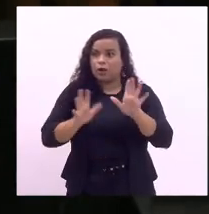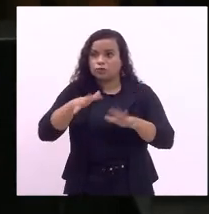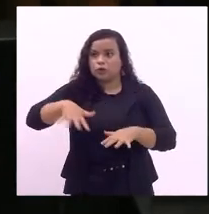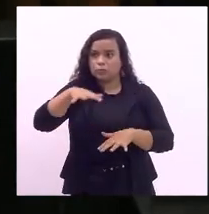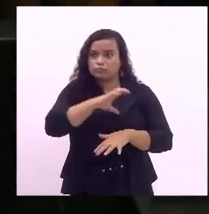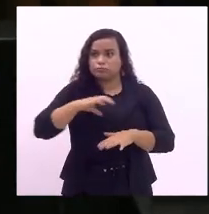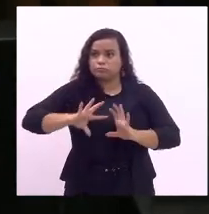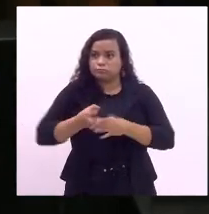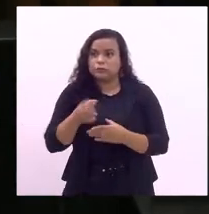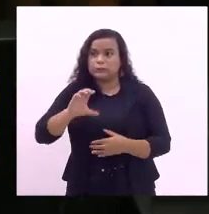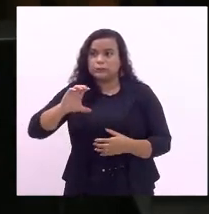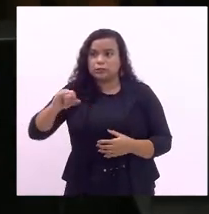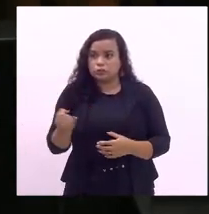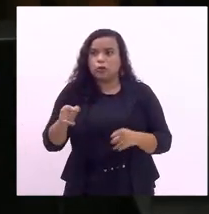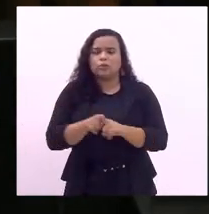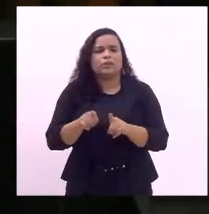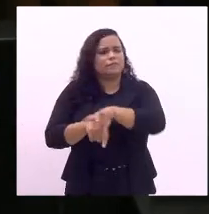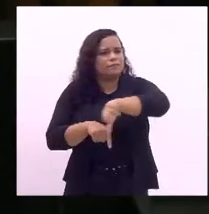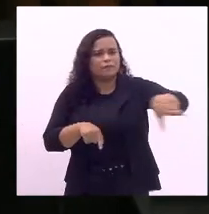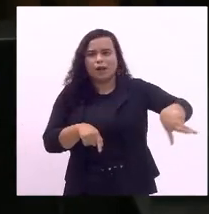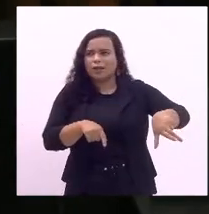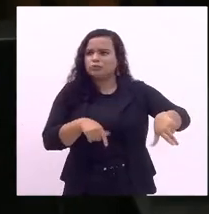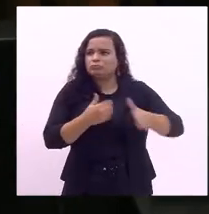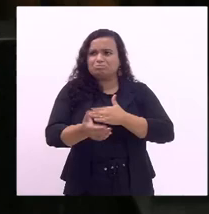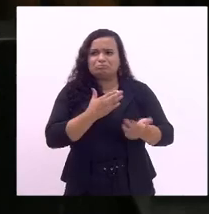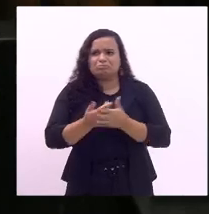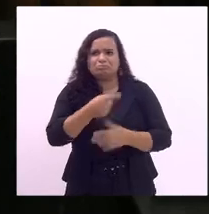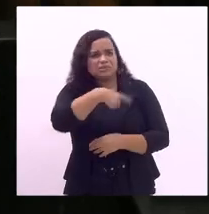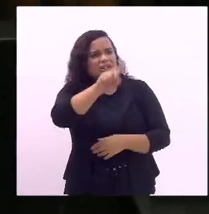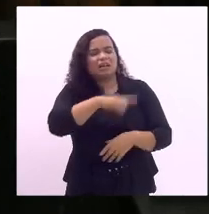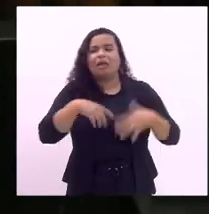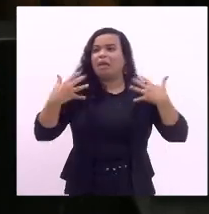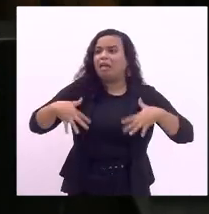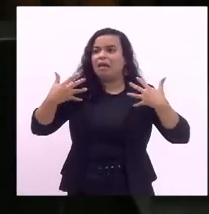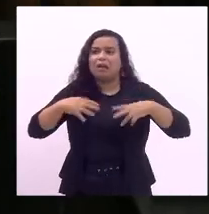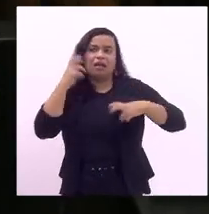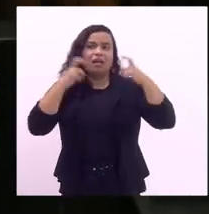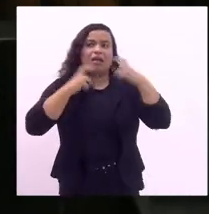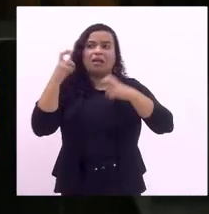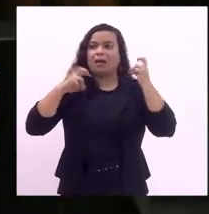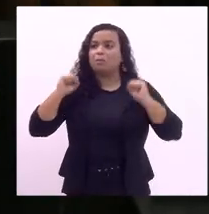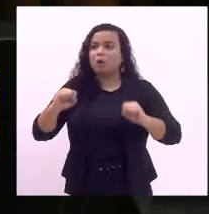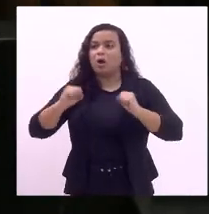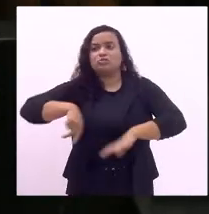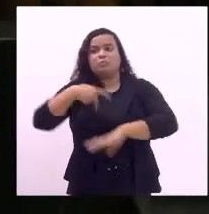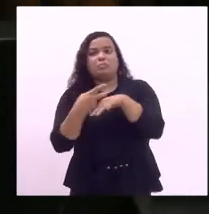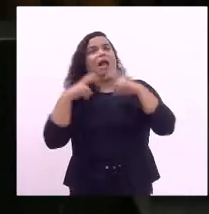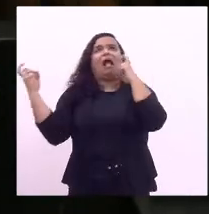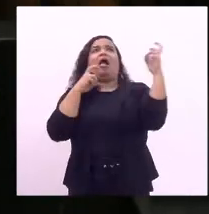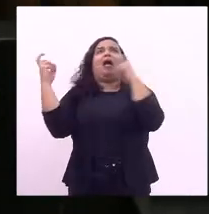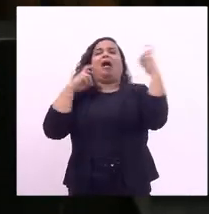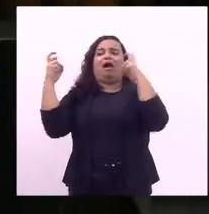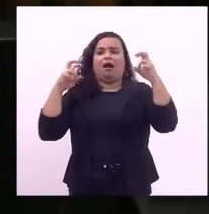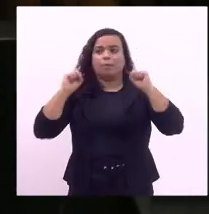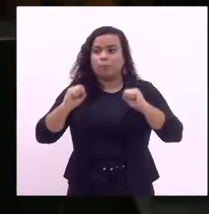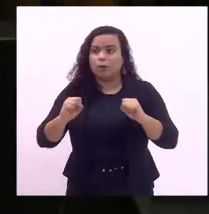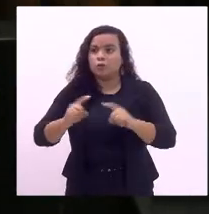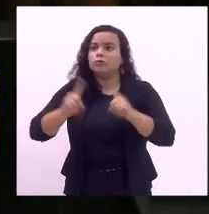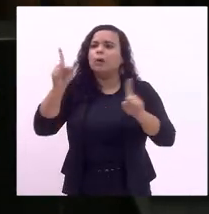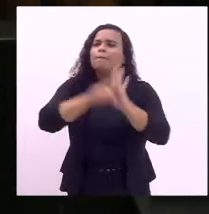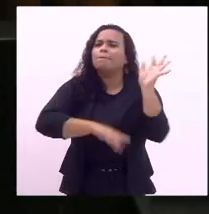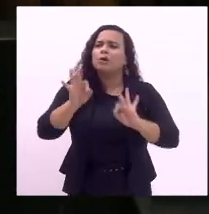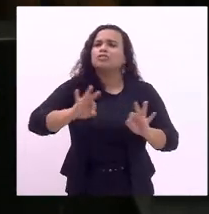que vierem, doa a quem doer, pode dar faniquito, pode estribuchar aqui no chão, mas o projeto vai